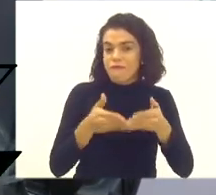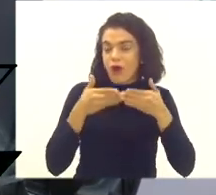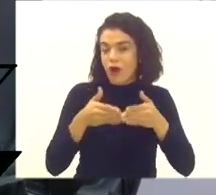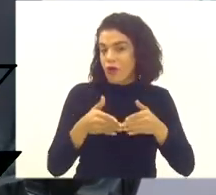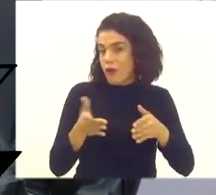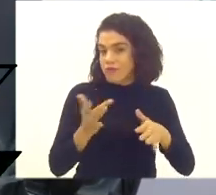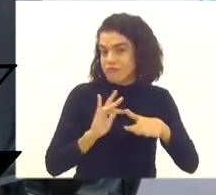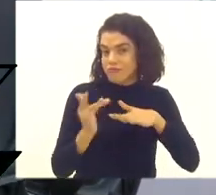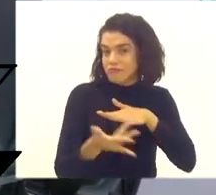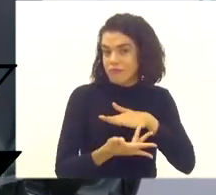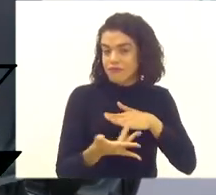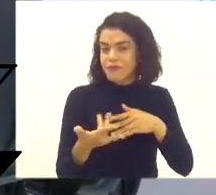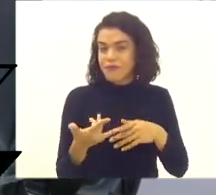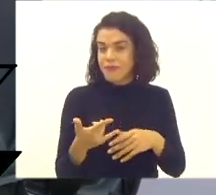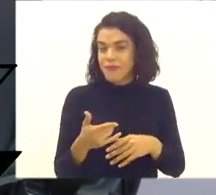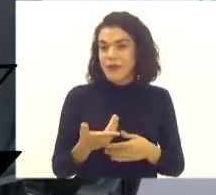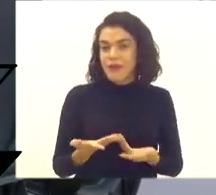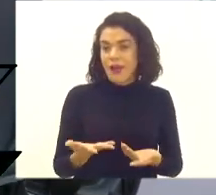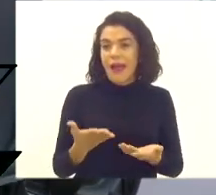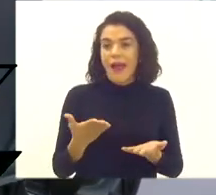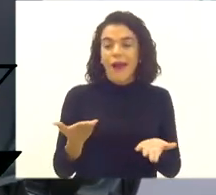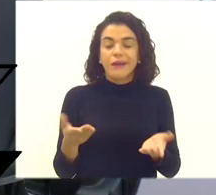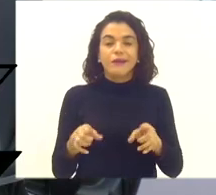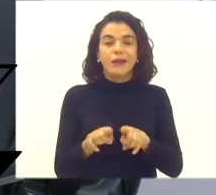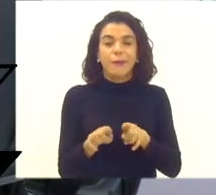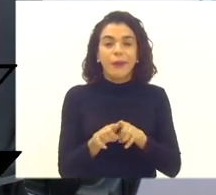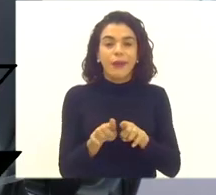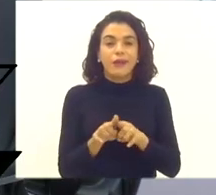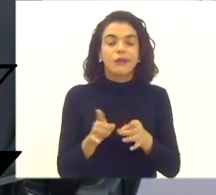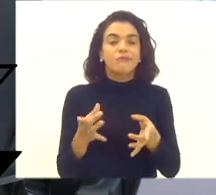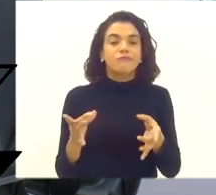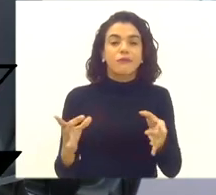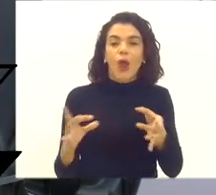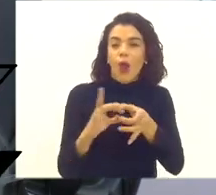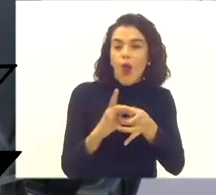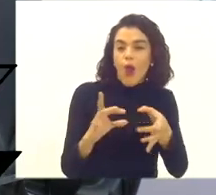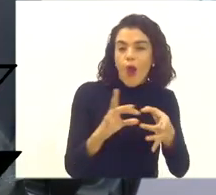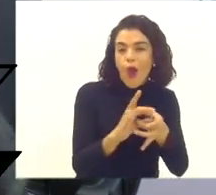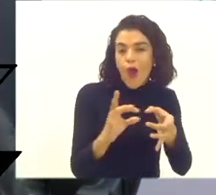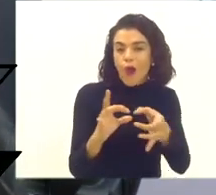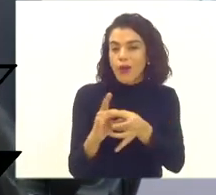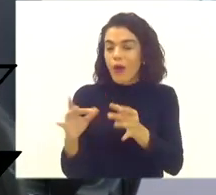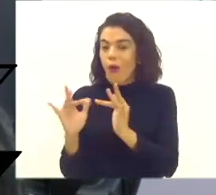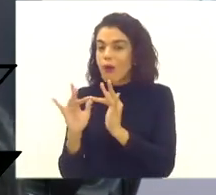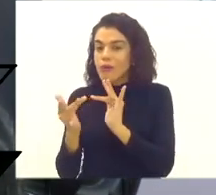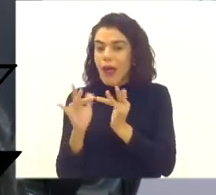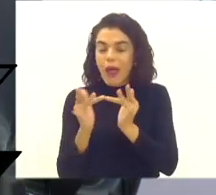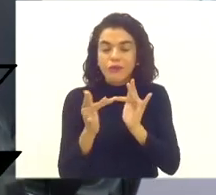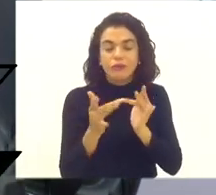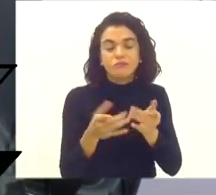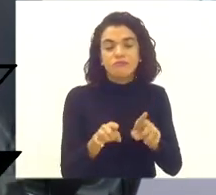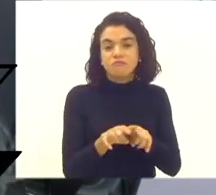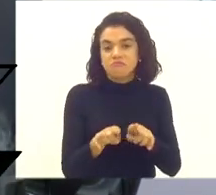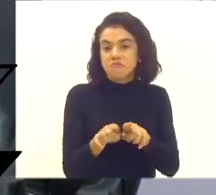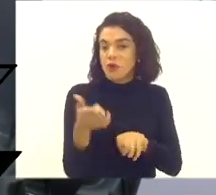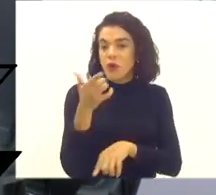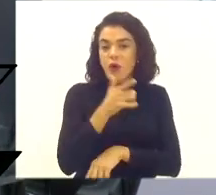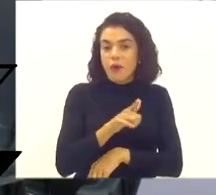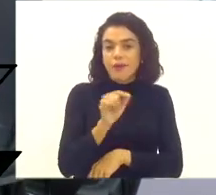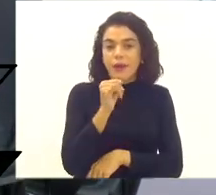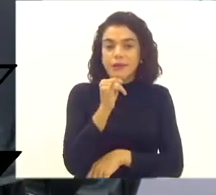daquele espaço até das conexões que você possa fazer você não consegue por exemplo botar um